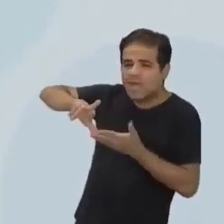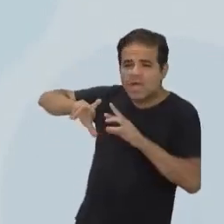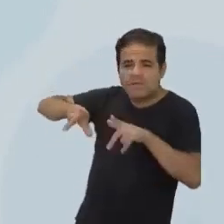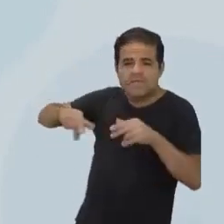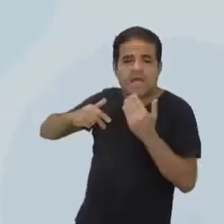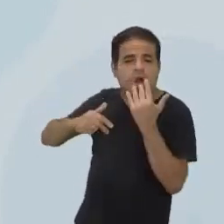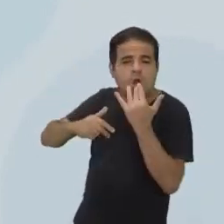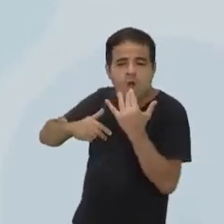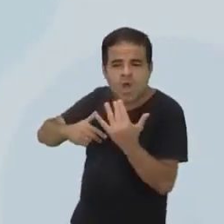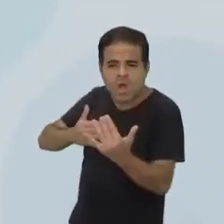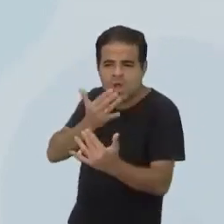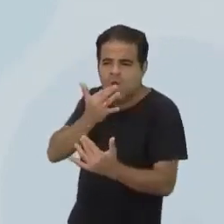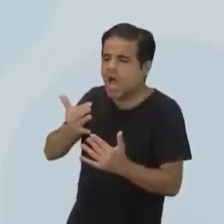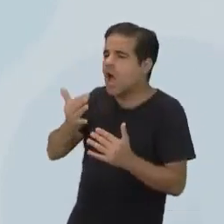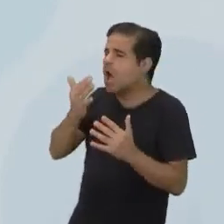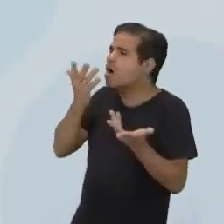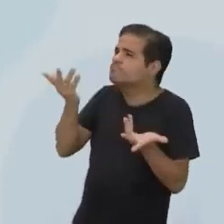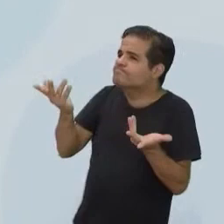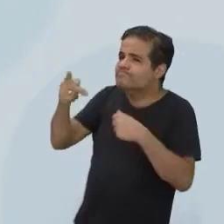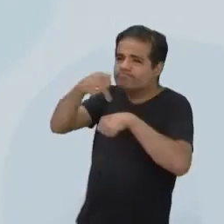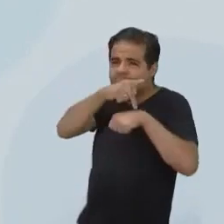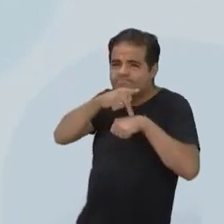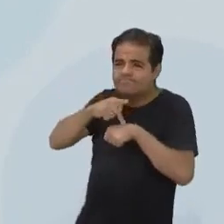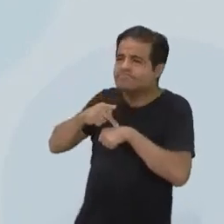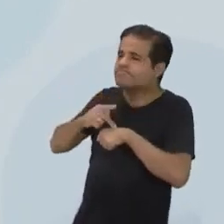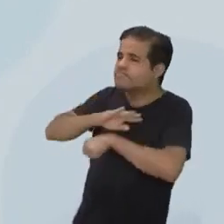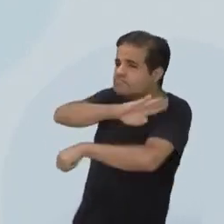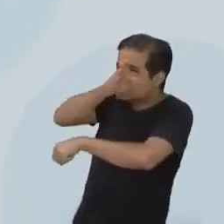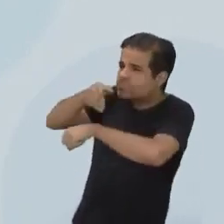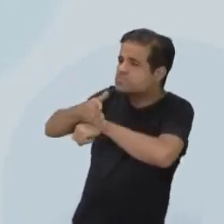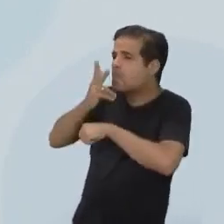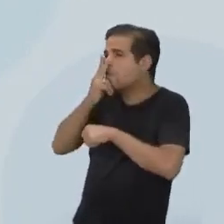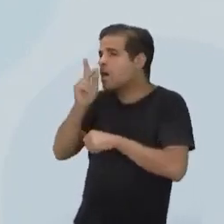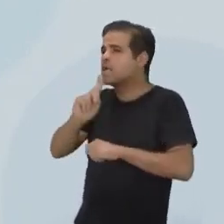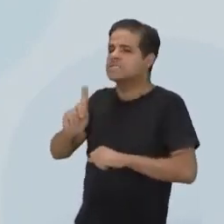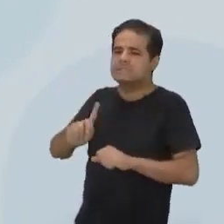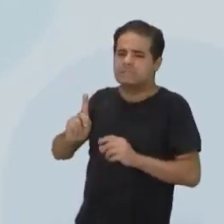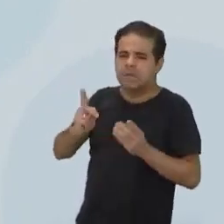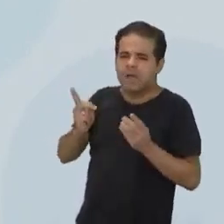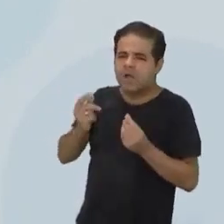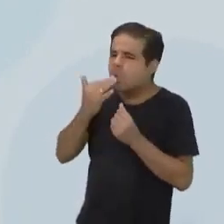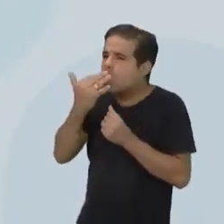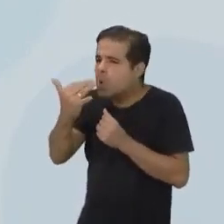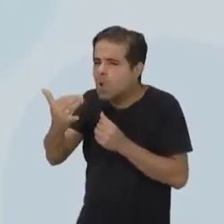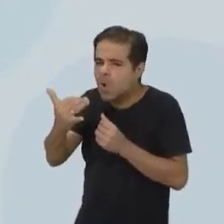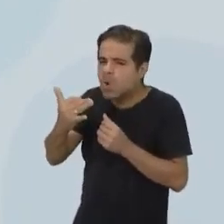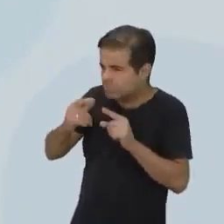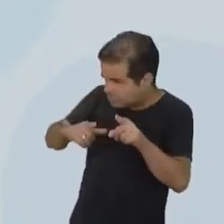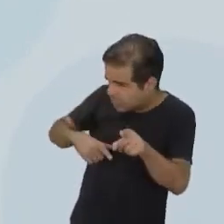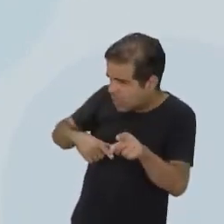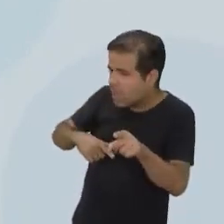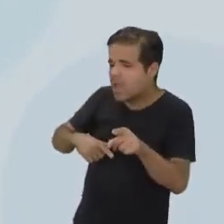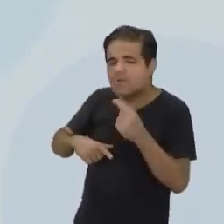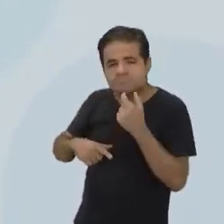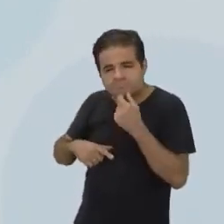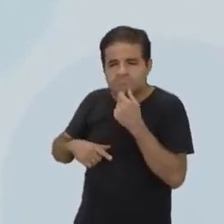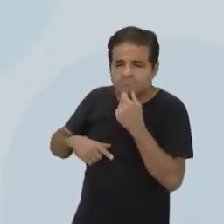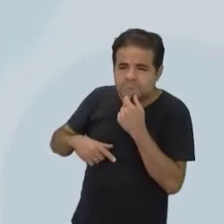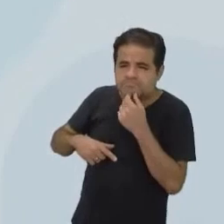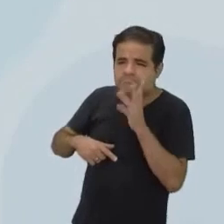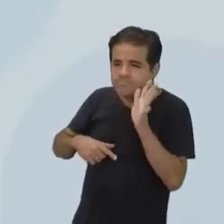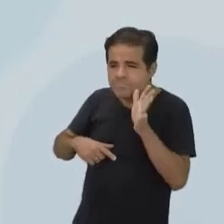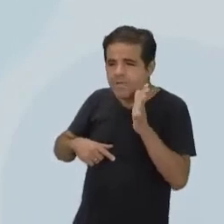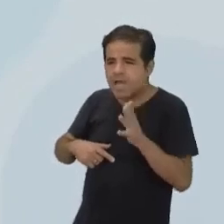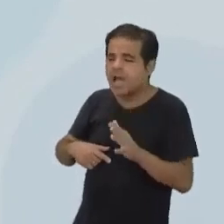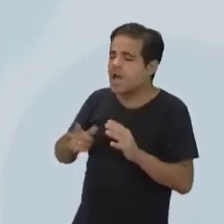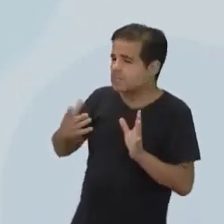na coloração das rochas que estão presentes nessa caverna. Sim. Mas tem, então. Tem. Então, aí, olha, Sumaia já